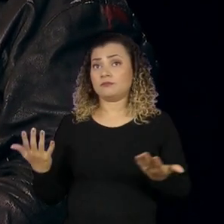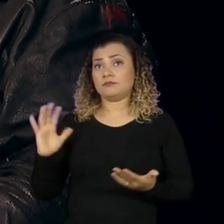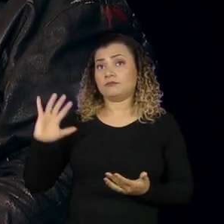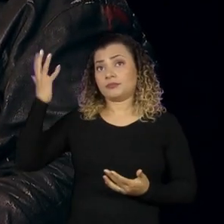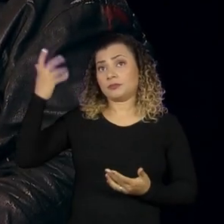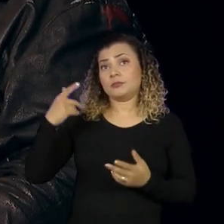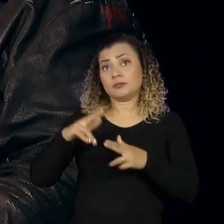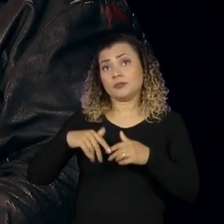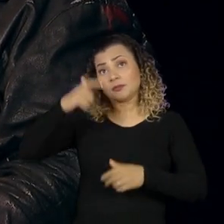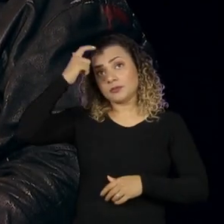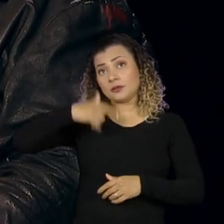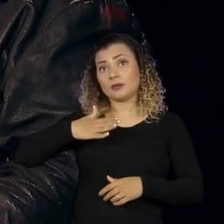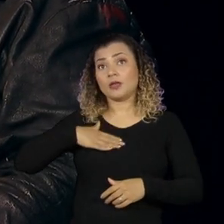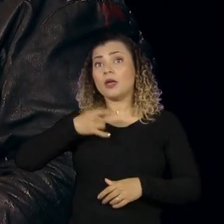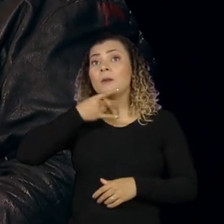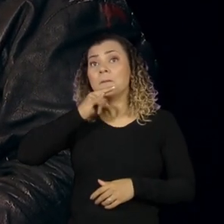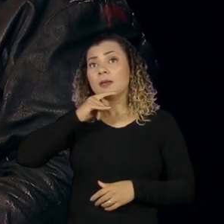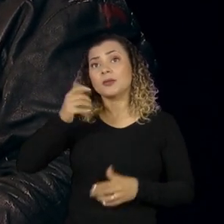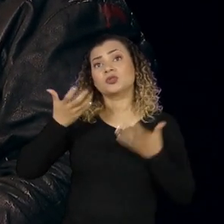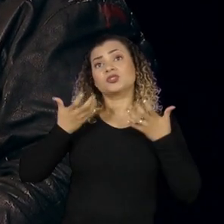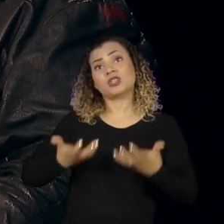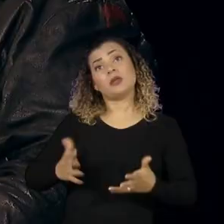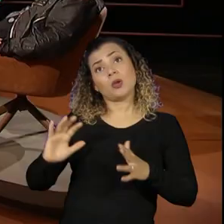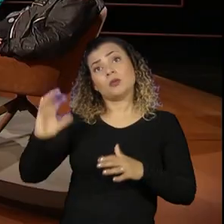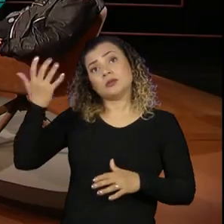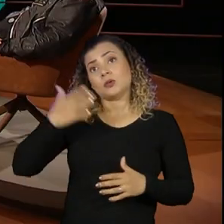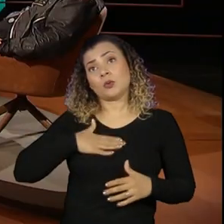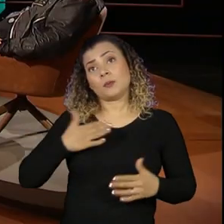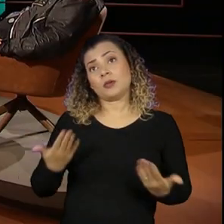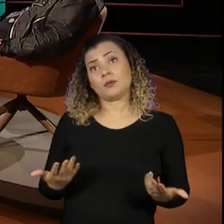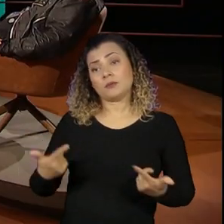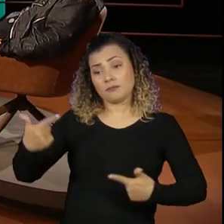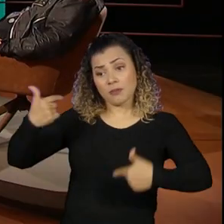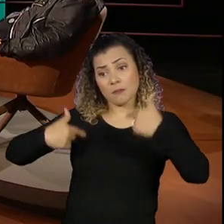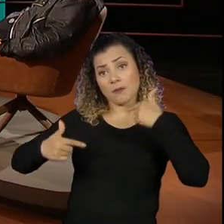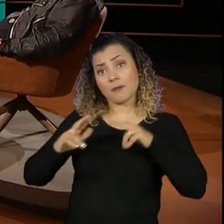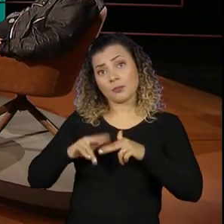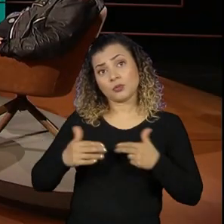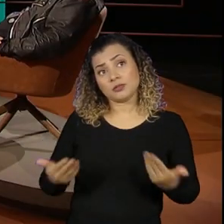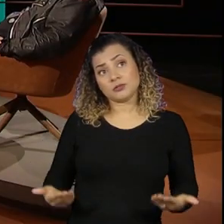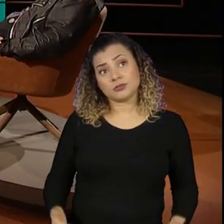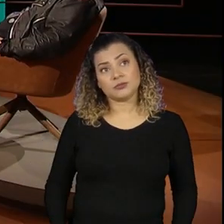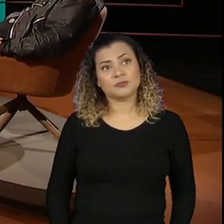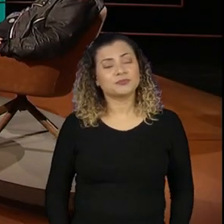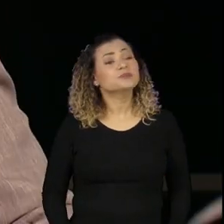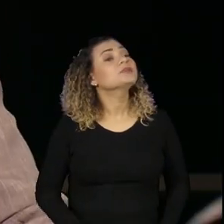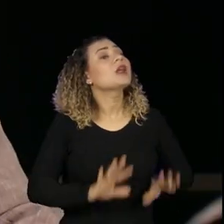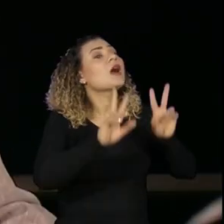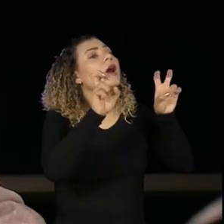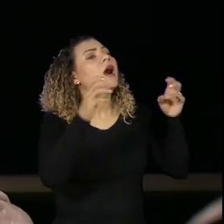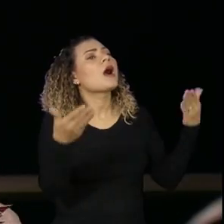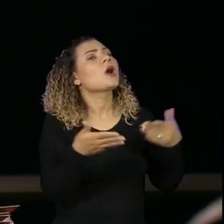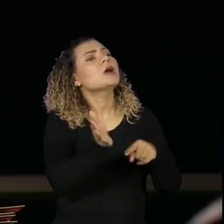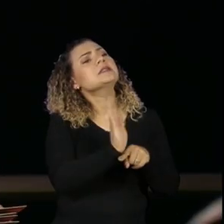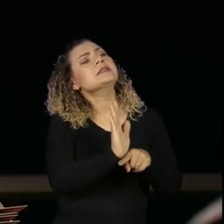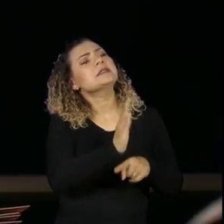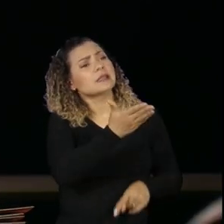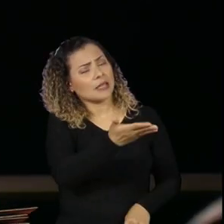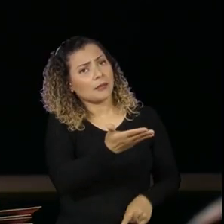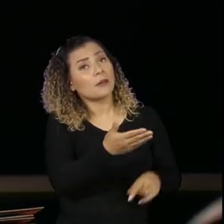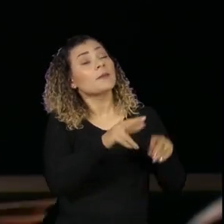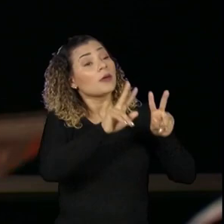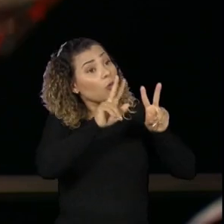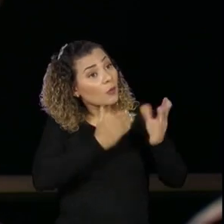porque eu sou um merda, um bêbado chato, e aconteceu, né? Beleza. Então. Então vamos falar de cinema. Tá. E para abrir